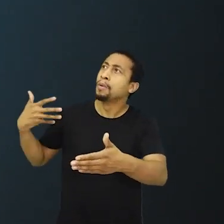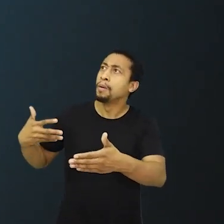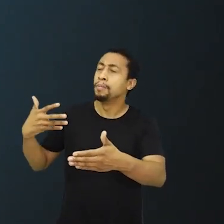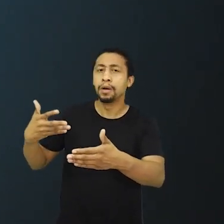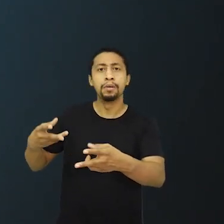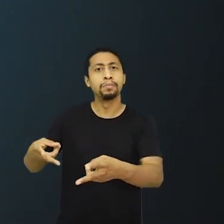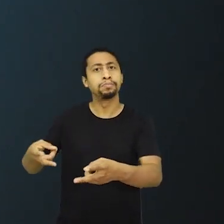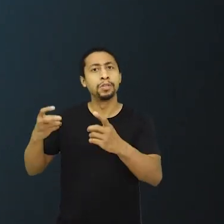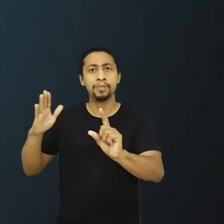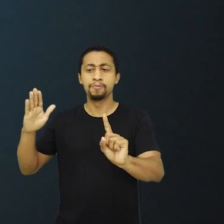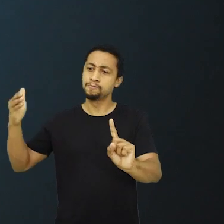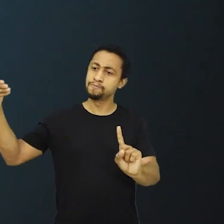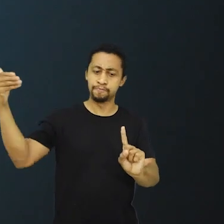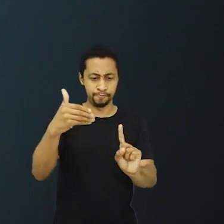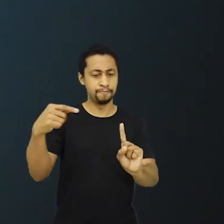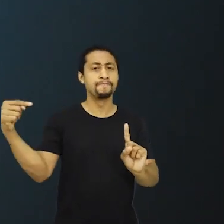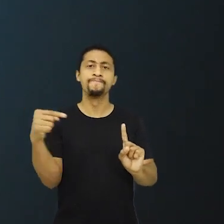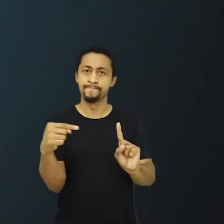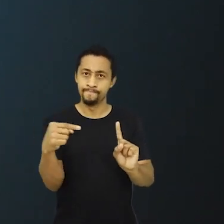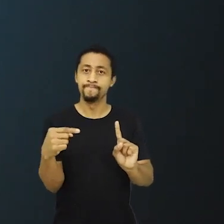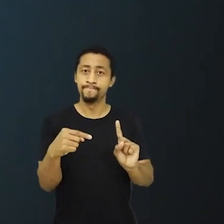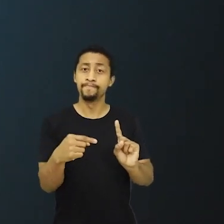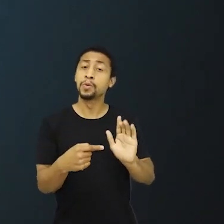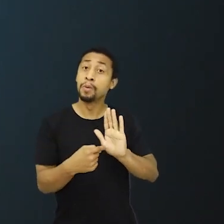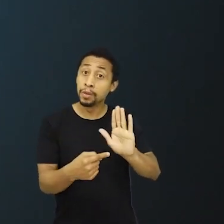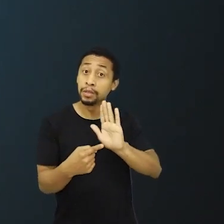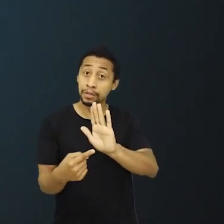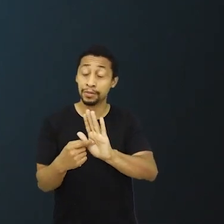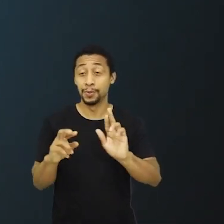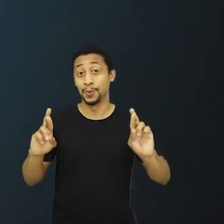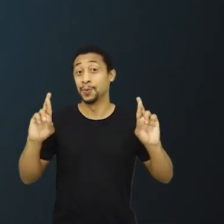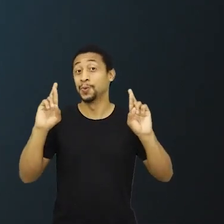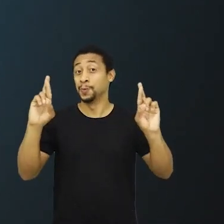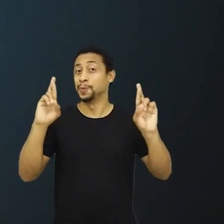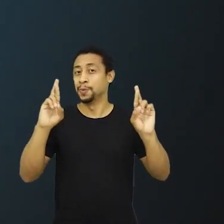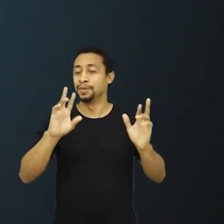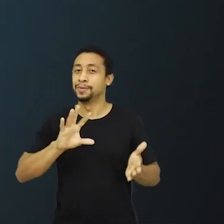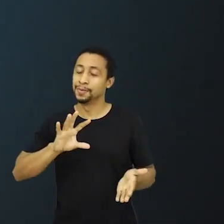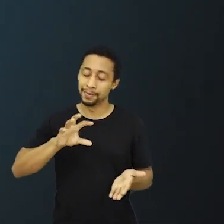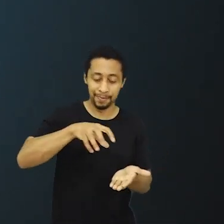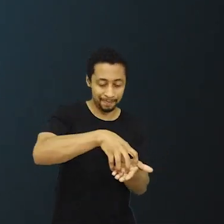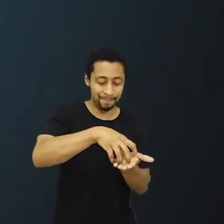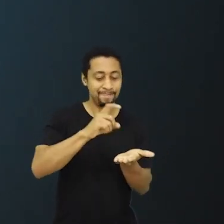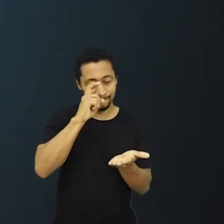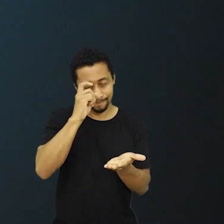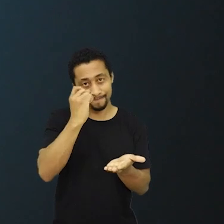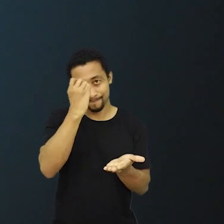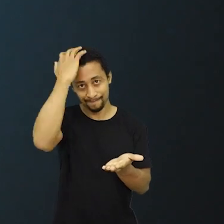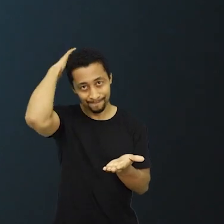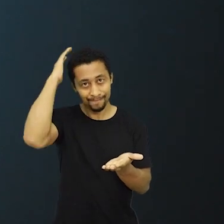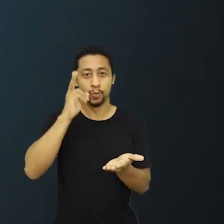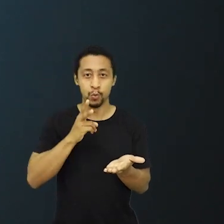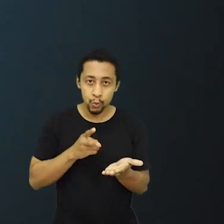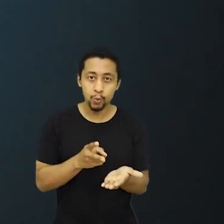referência nos lugares onde eu apresento e eu espero que o Instituto consiga mantê-lo e